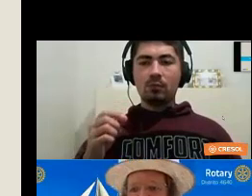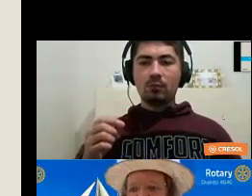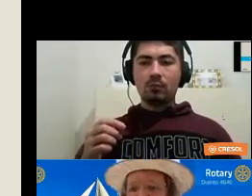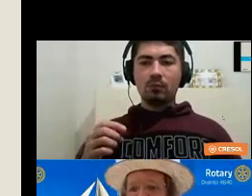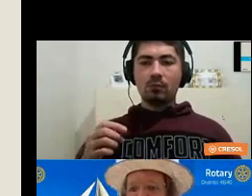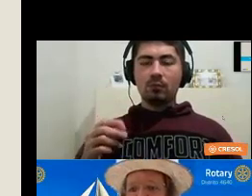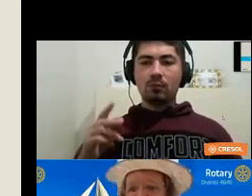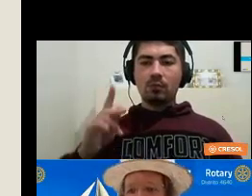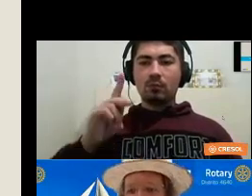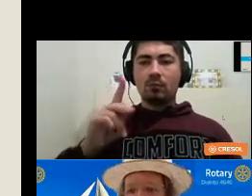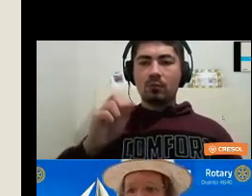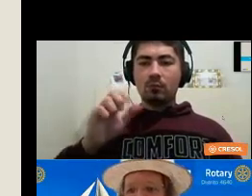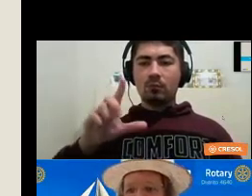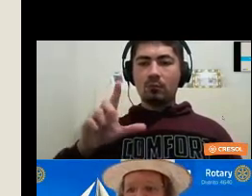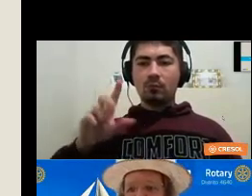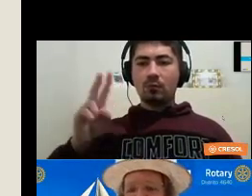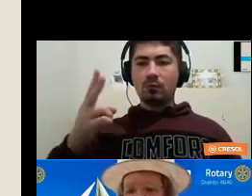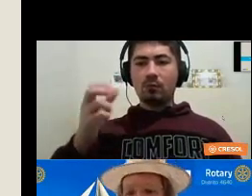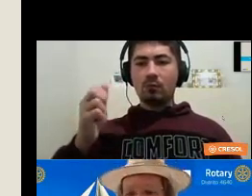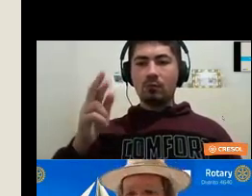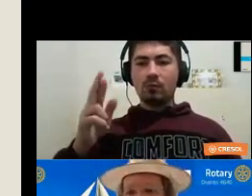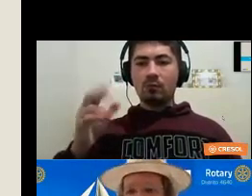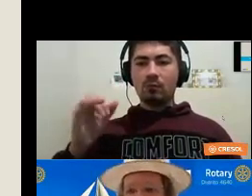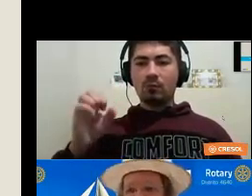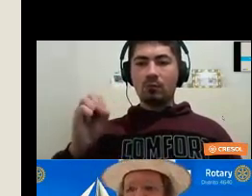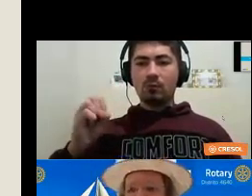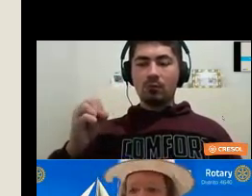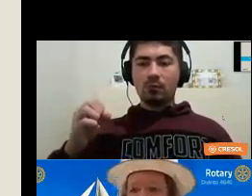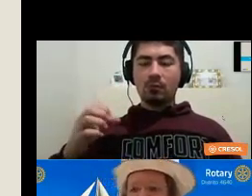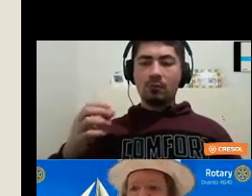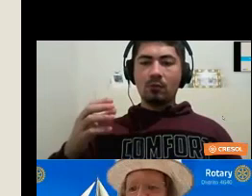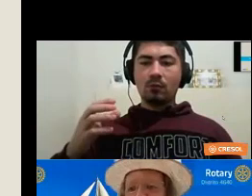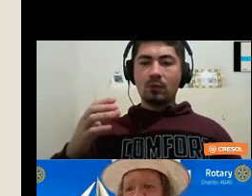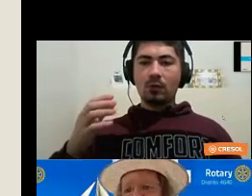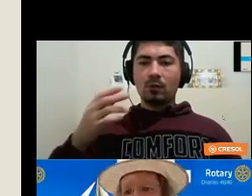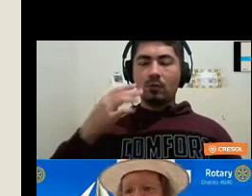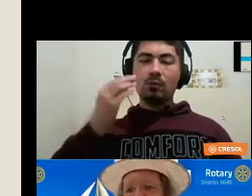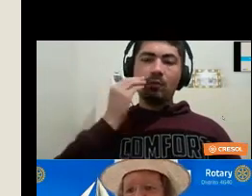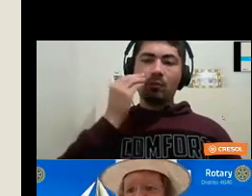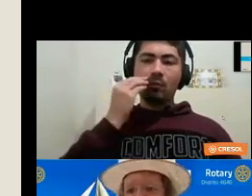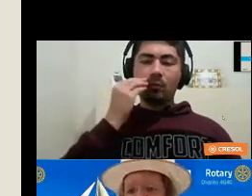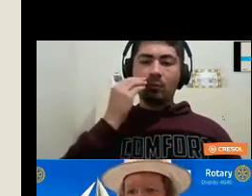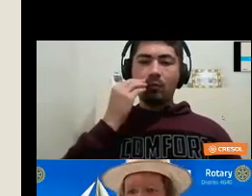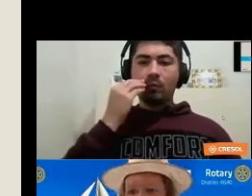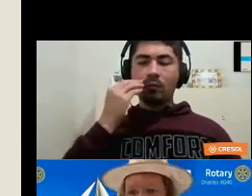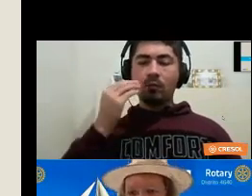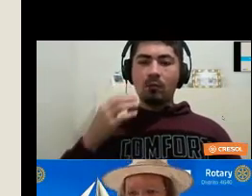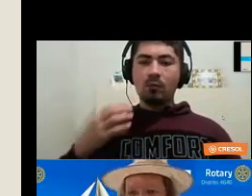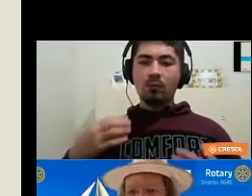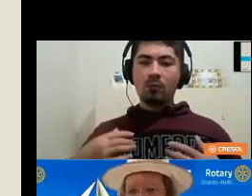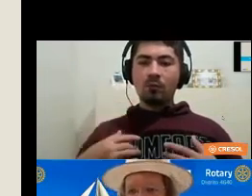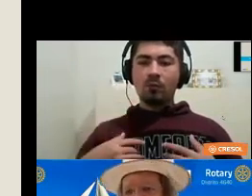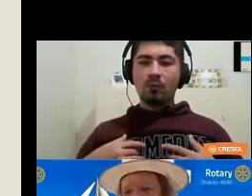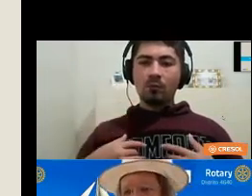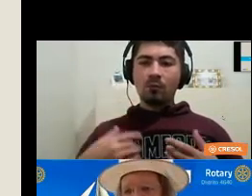apenas um reconhecimento àqueles rotarianos que se dedicam a doar pelo menos $1,000 por ano para a Fundação